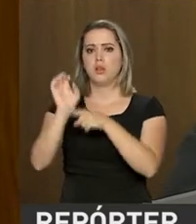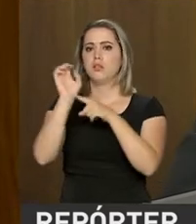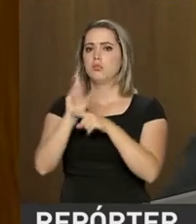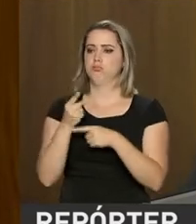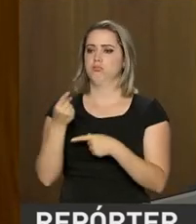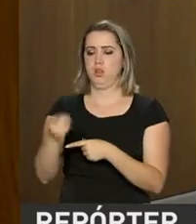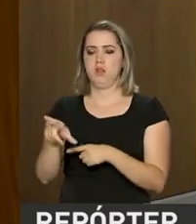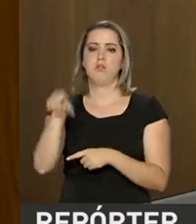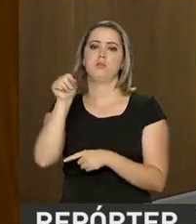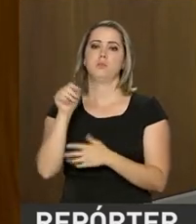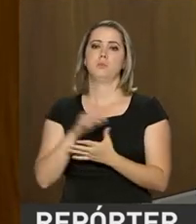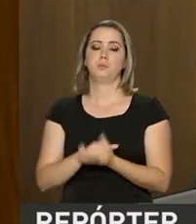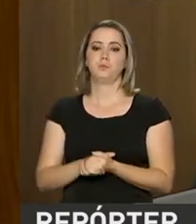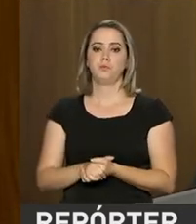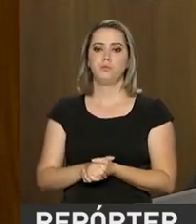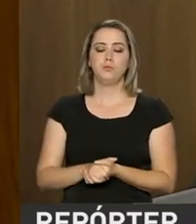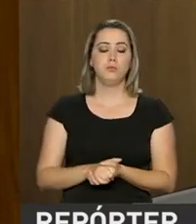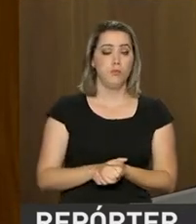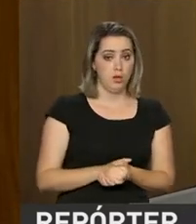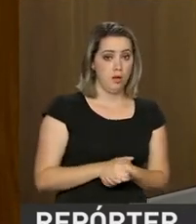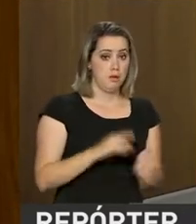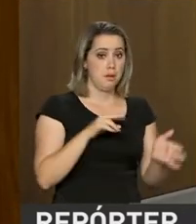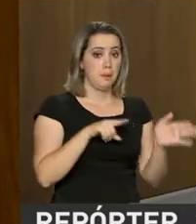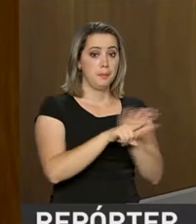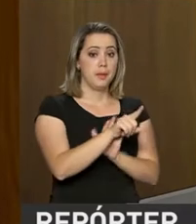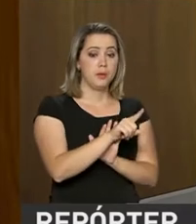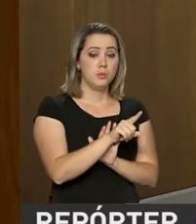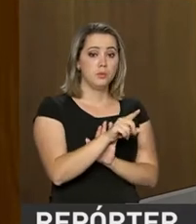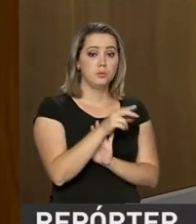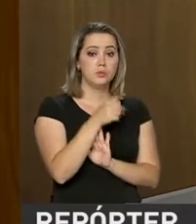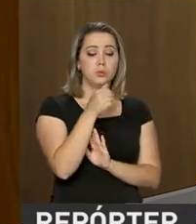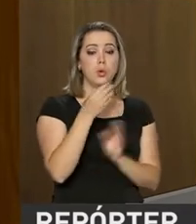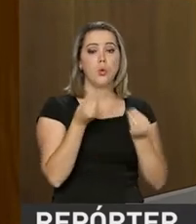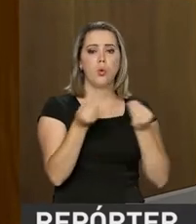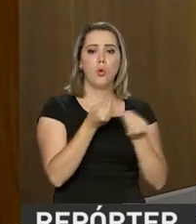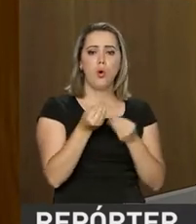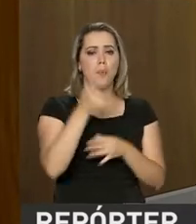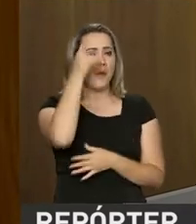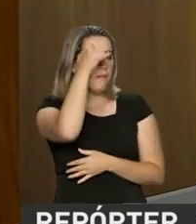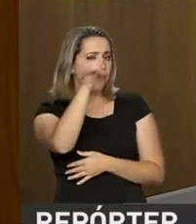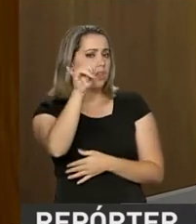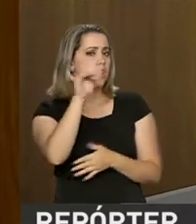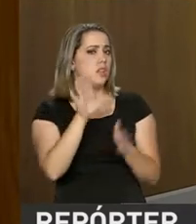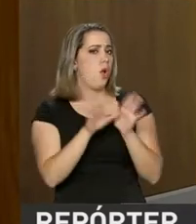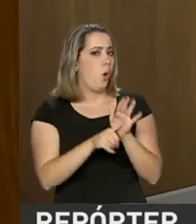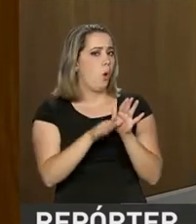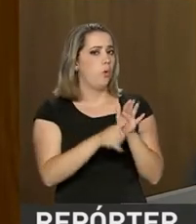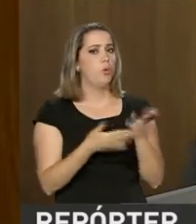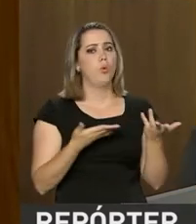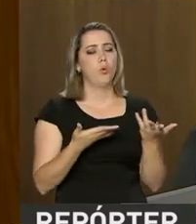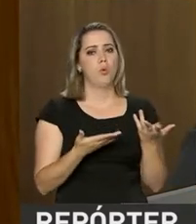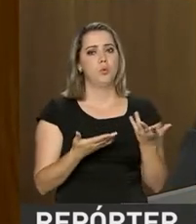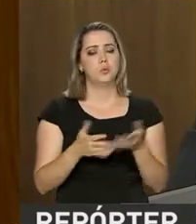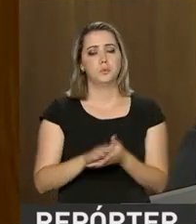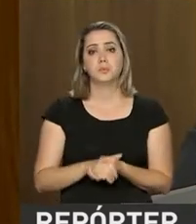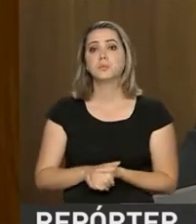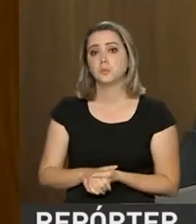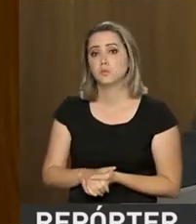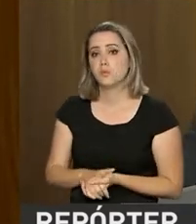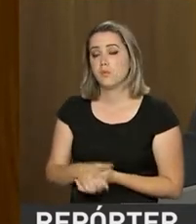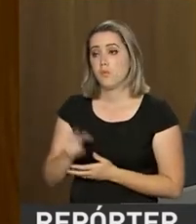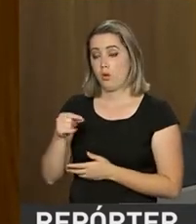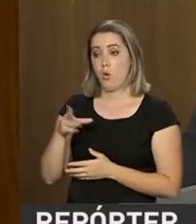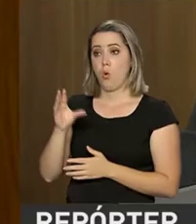determinar o preço e como é que esse código vai ajudar a combater fraudes e falsificações bom o código vai permitir